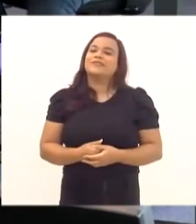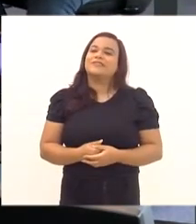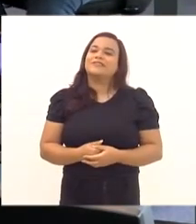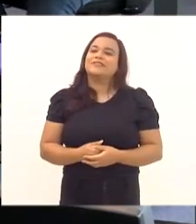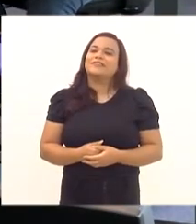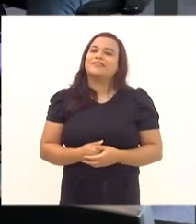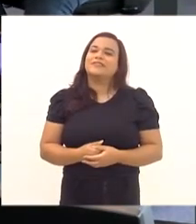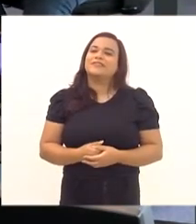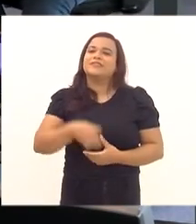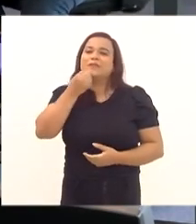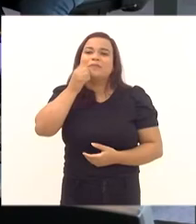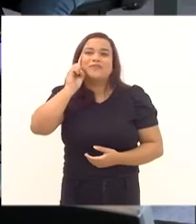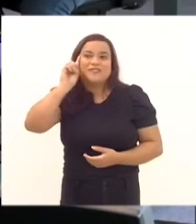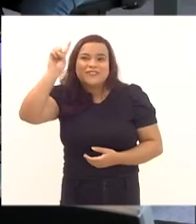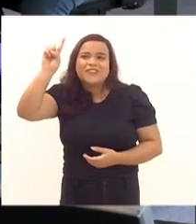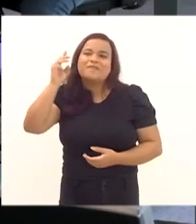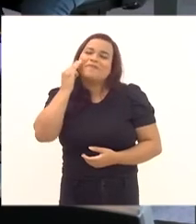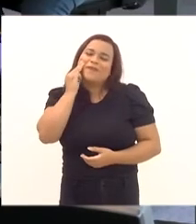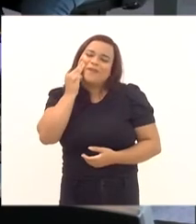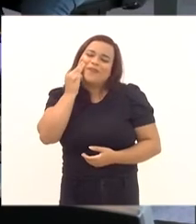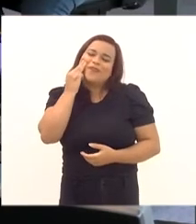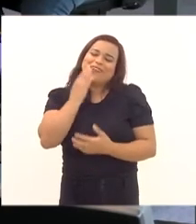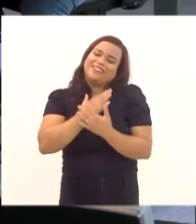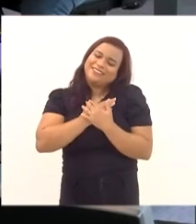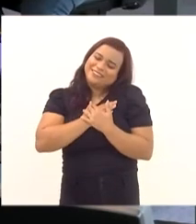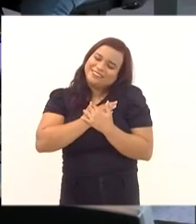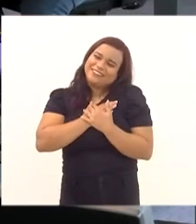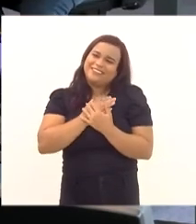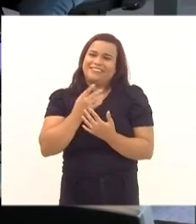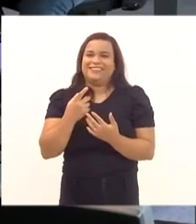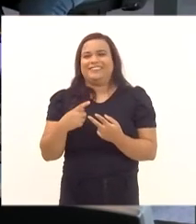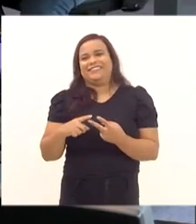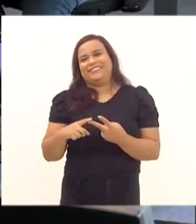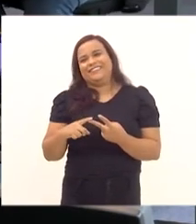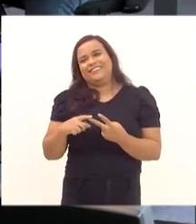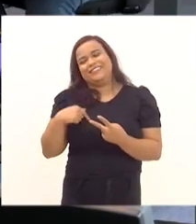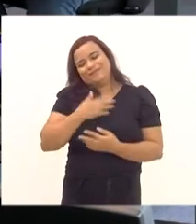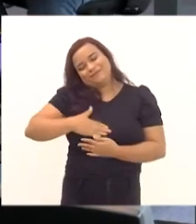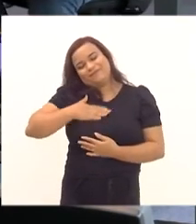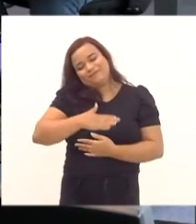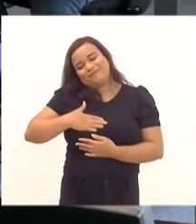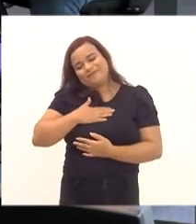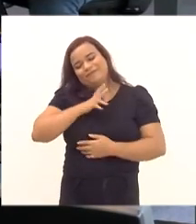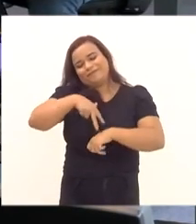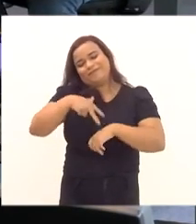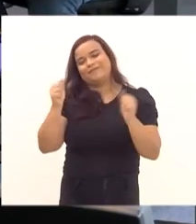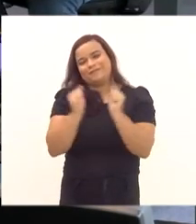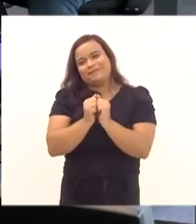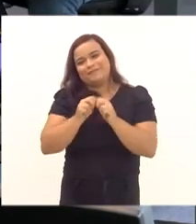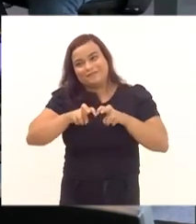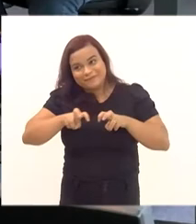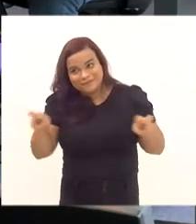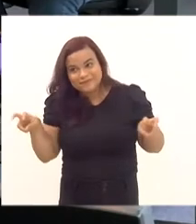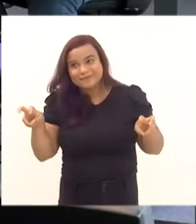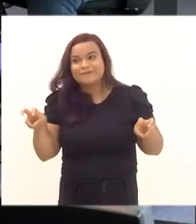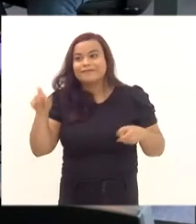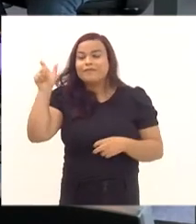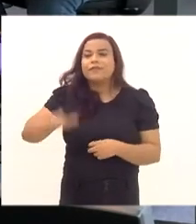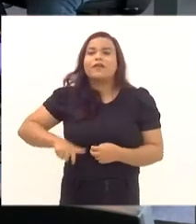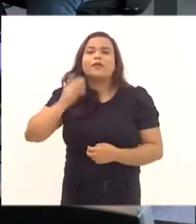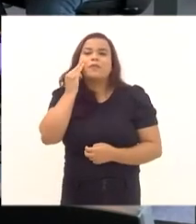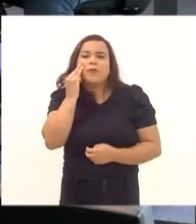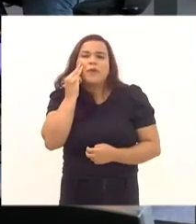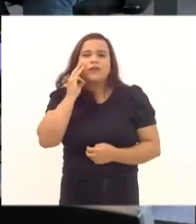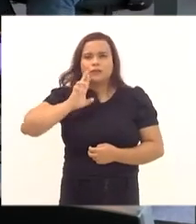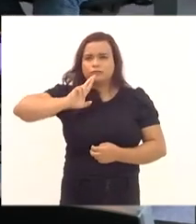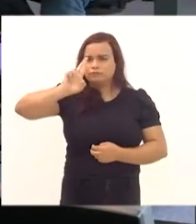Bom dia Mônica querida Mônica Francisco é um prazer estar aqui e Mônica toca muito bem